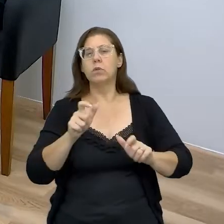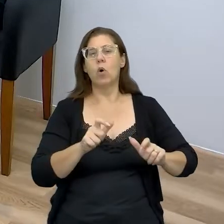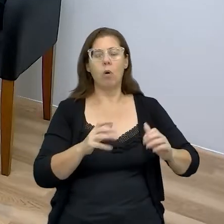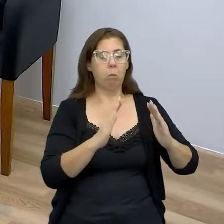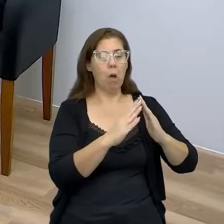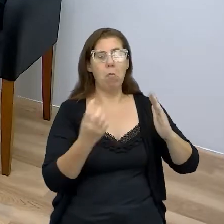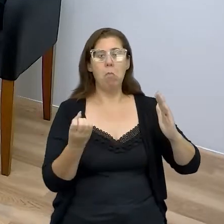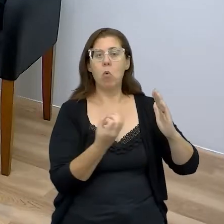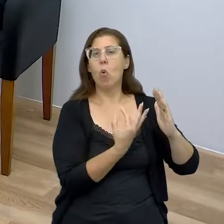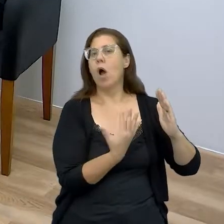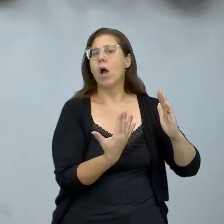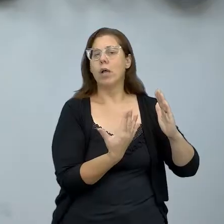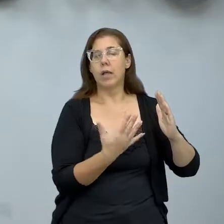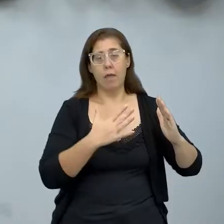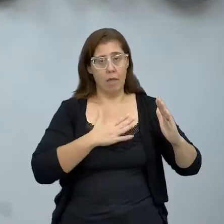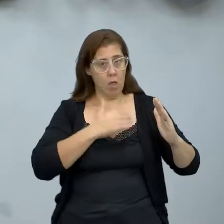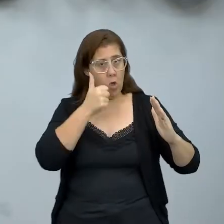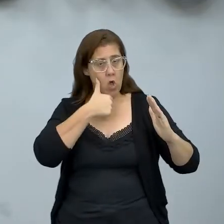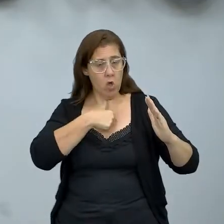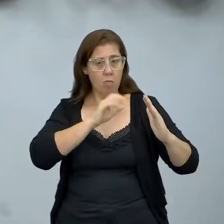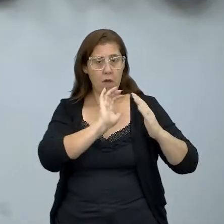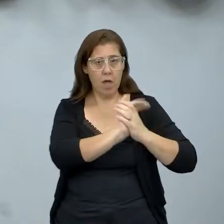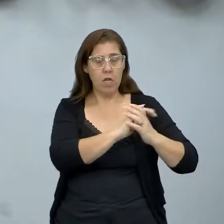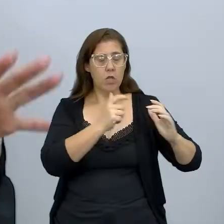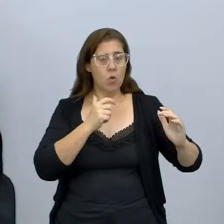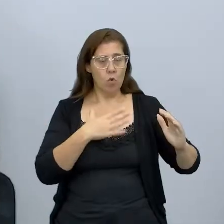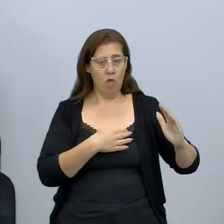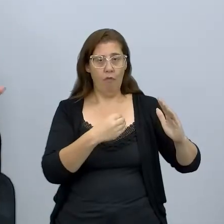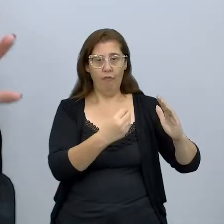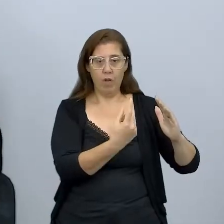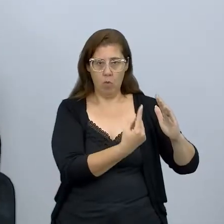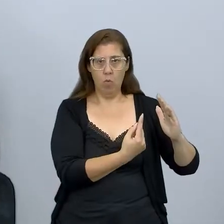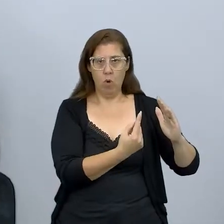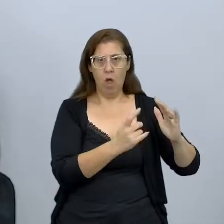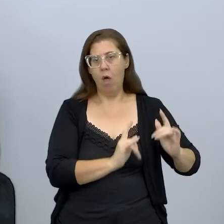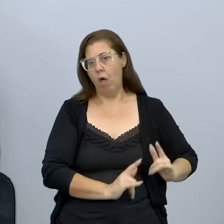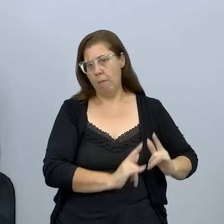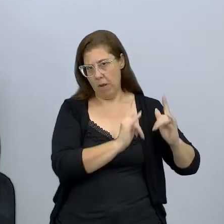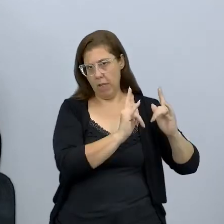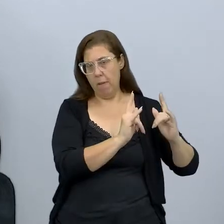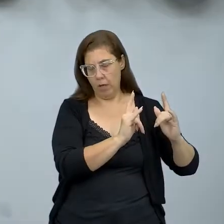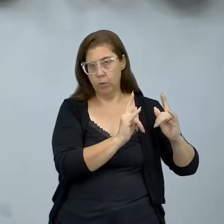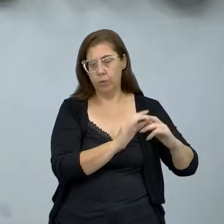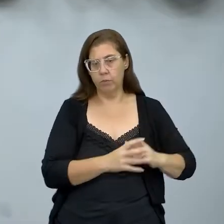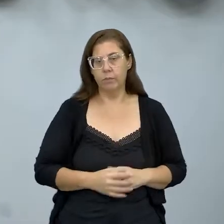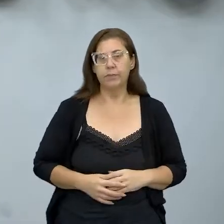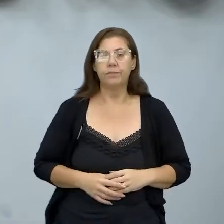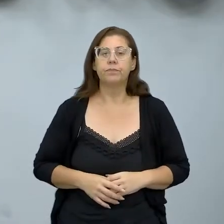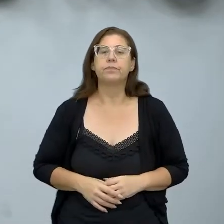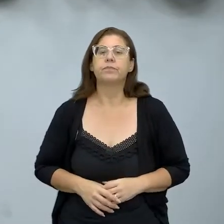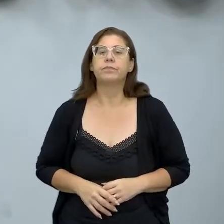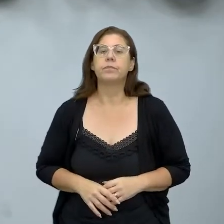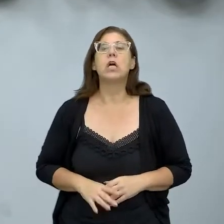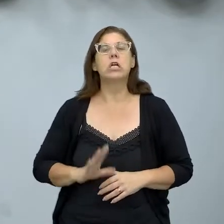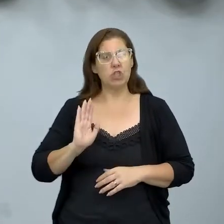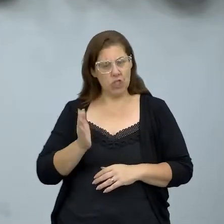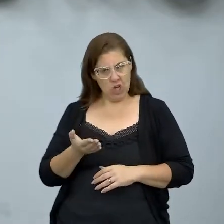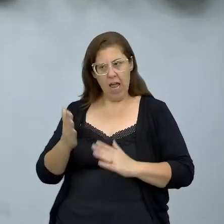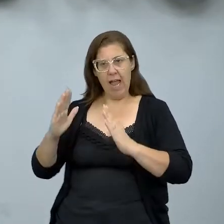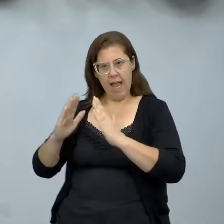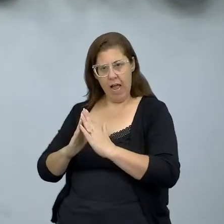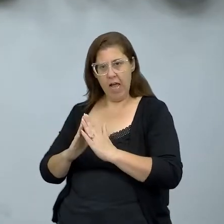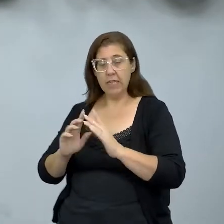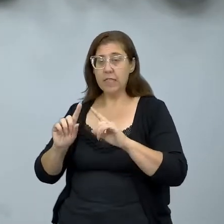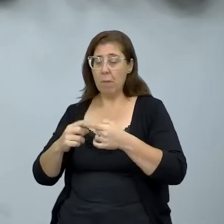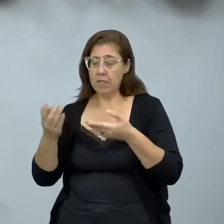mora? Moro eu, meu marido e minha filha. Minha pequenininha. Num apartamento ou casa? Num apartamento. No momento, num apartamento, né? Já morei numa casa e no